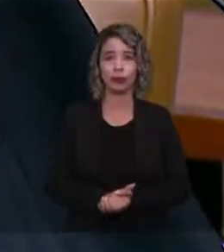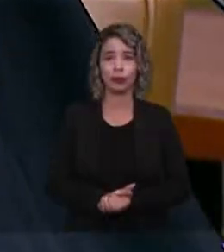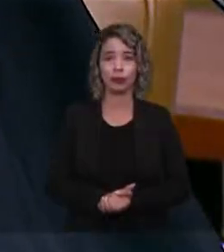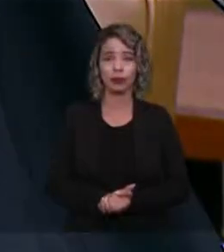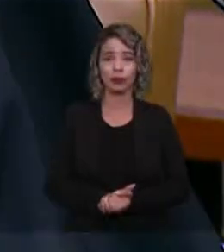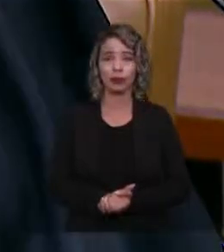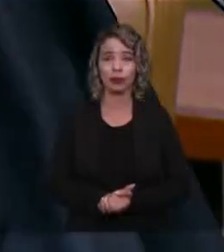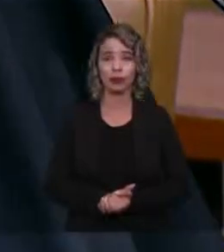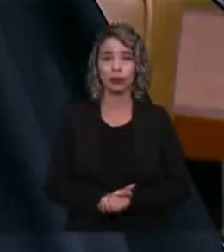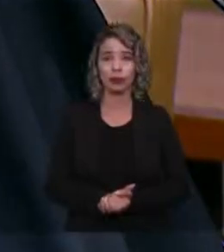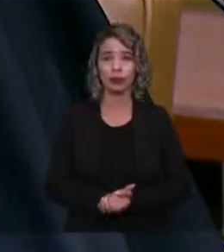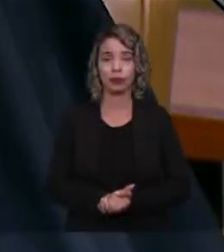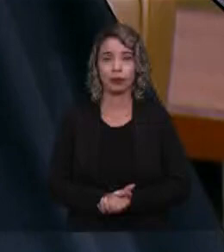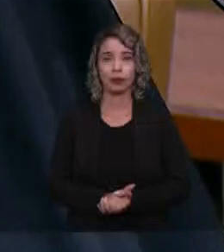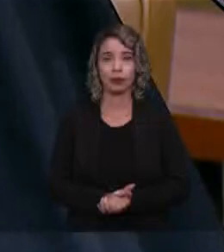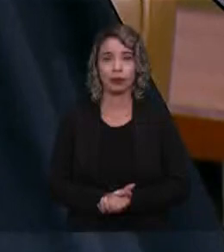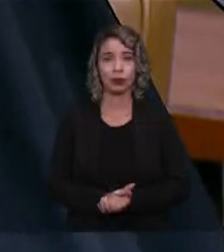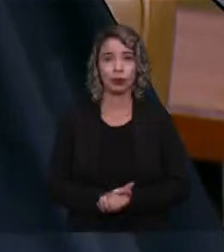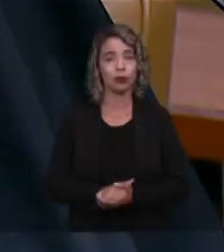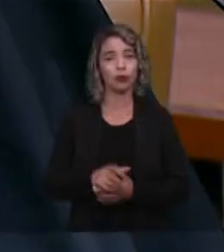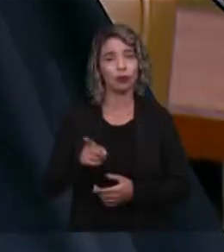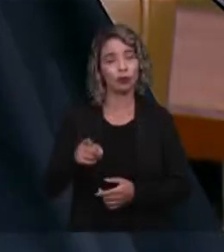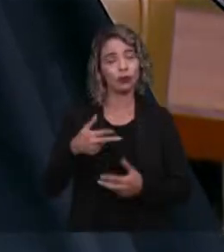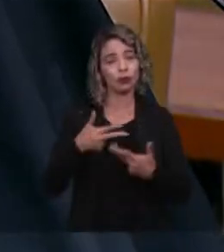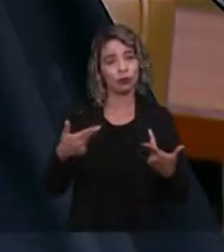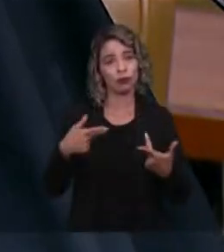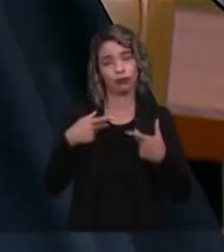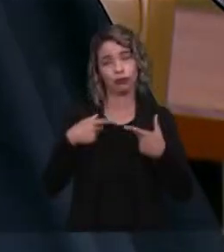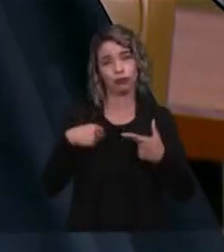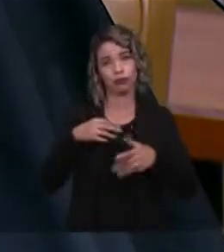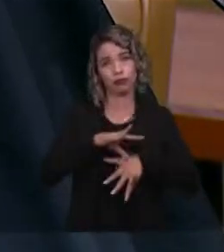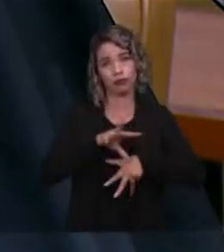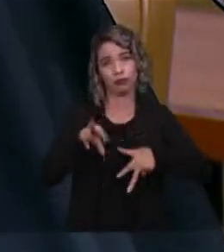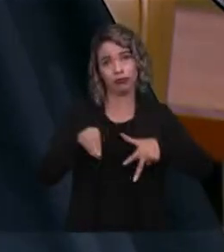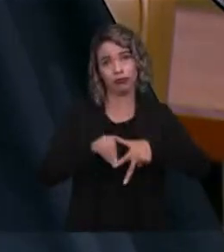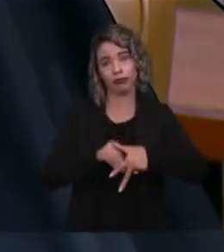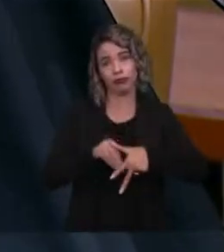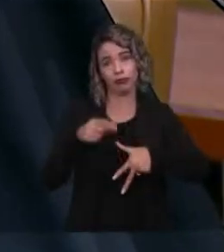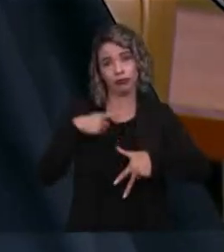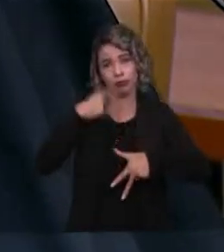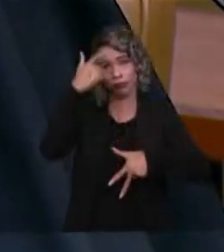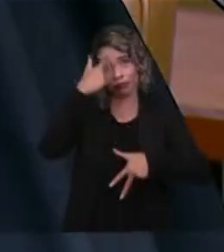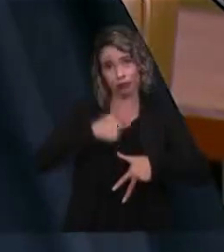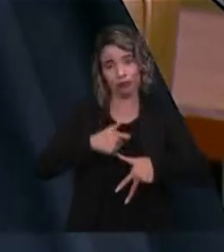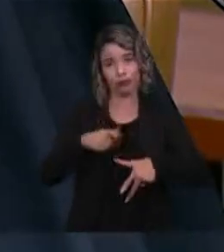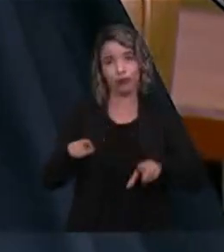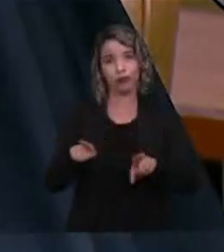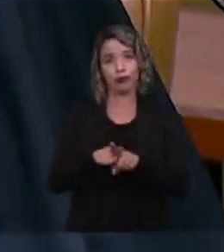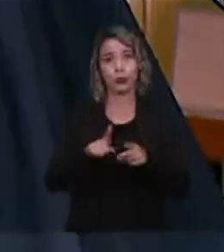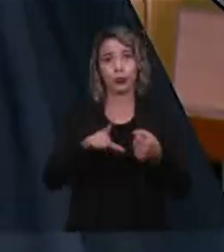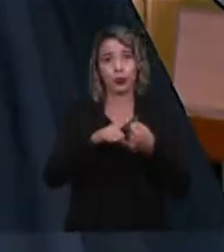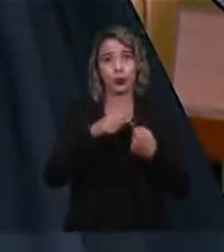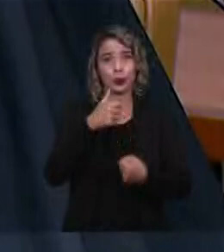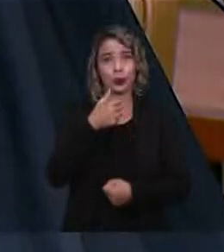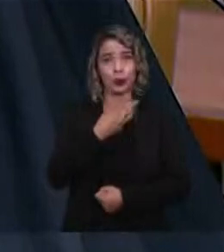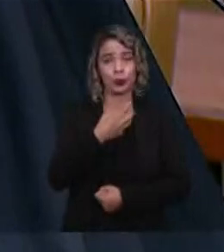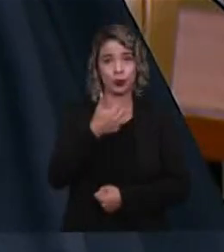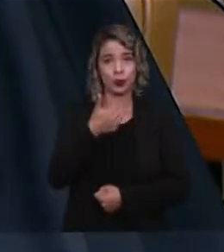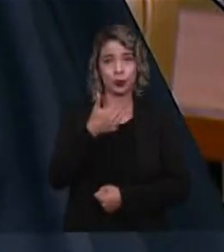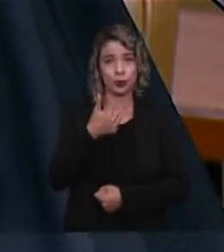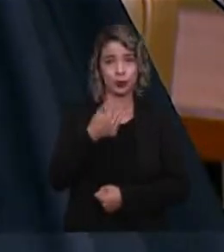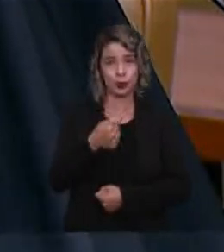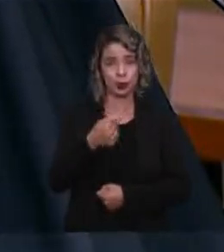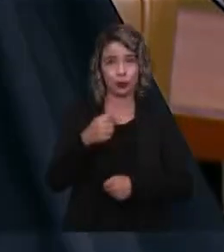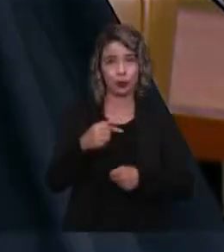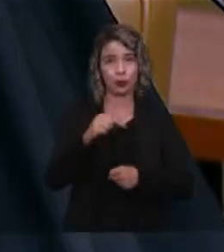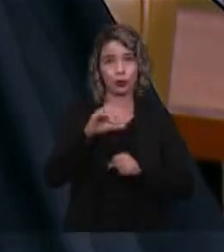objeto do delito de corrupção, seja de competência ou atribuição do agente público. Interpretando o artigo 317, parágrafo 1º do